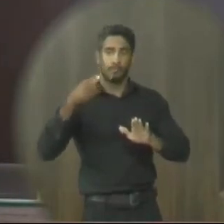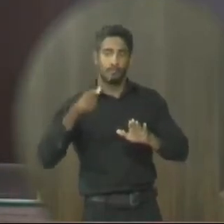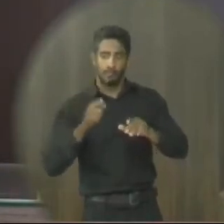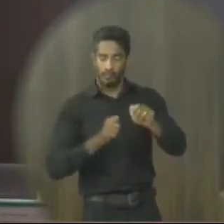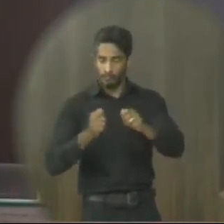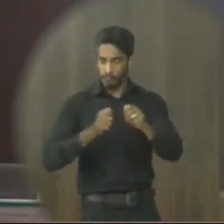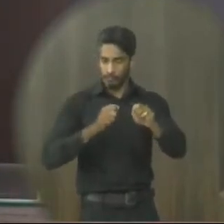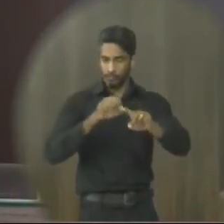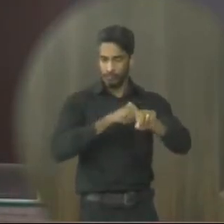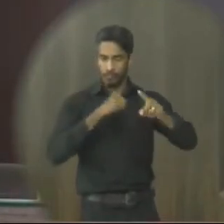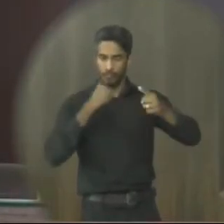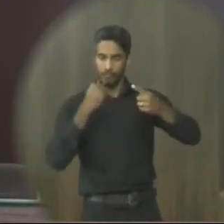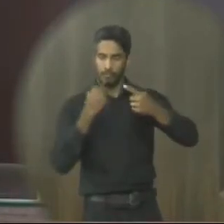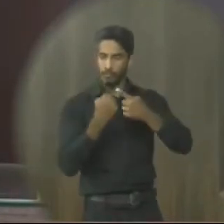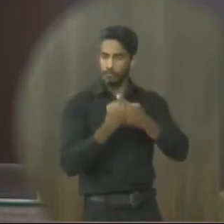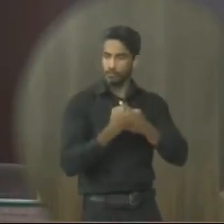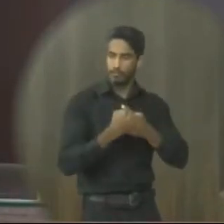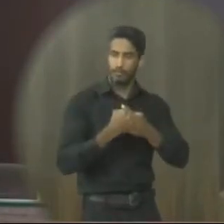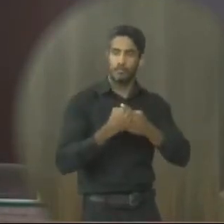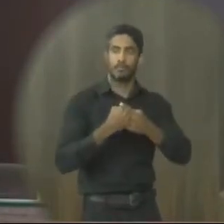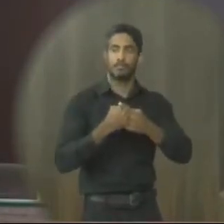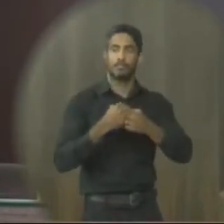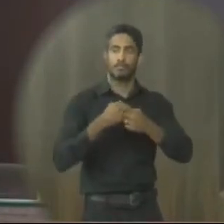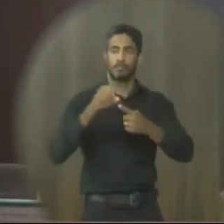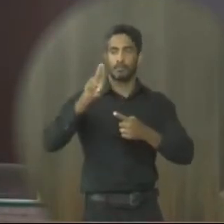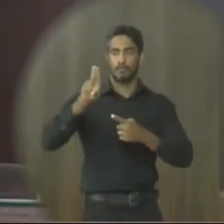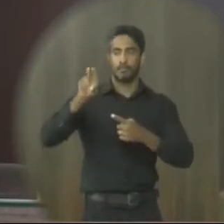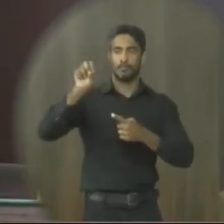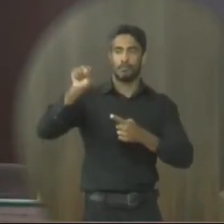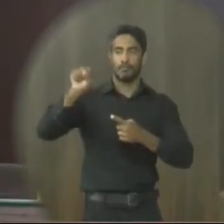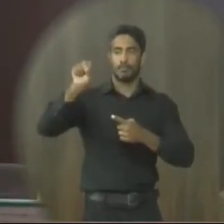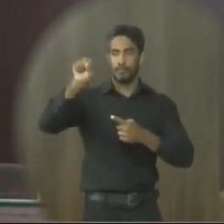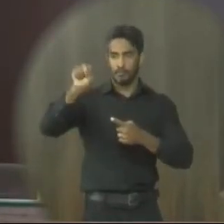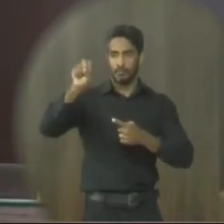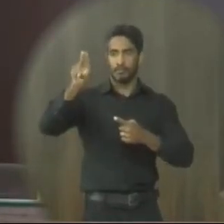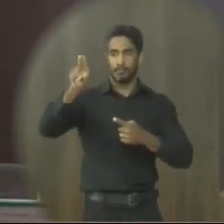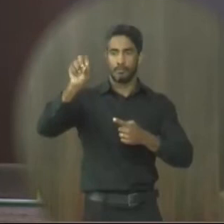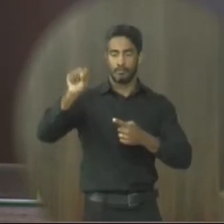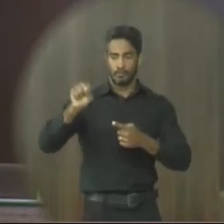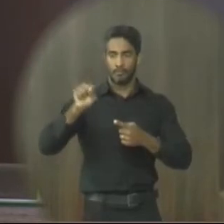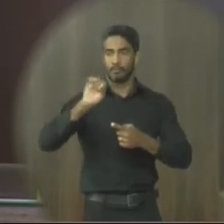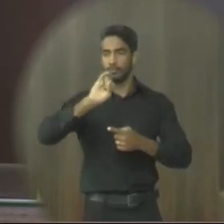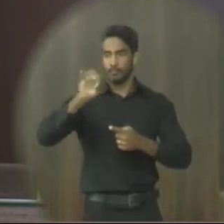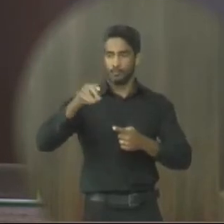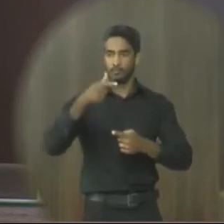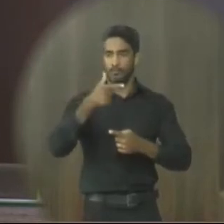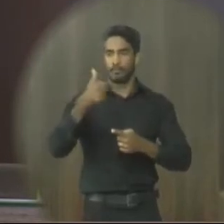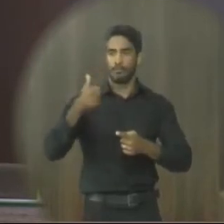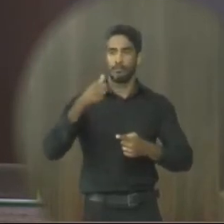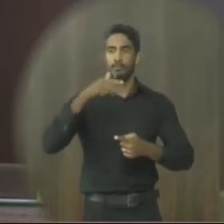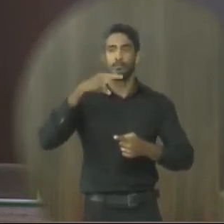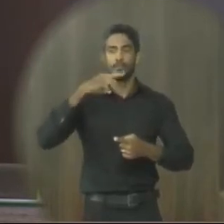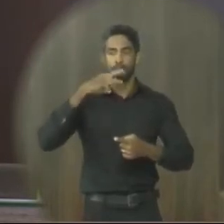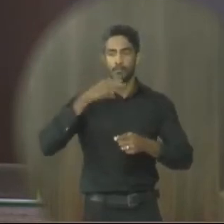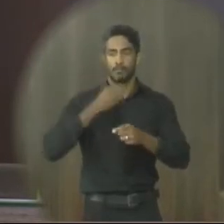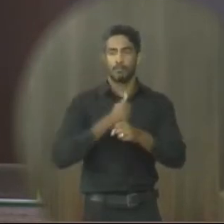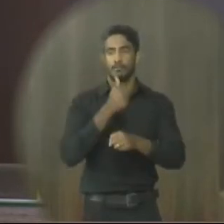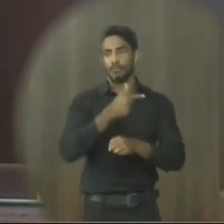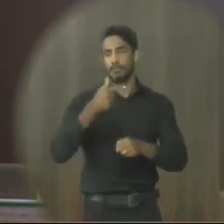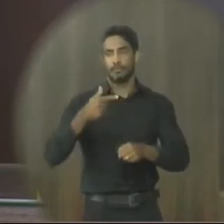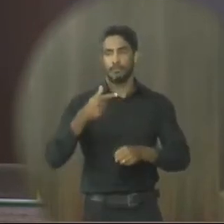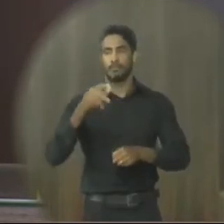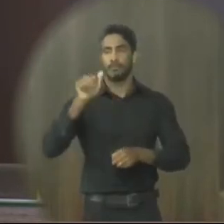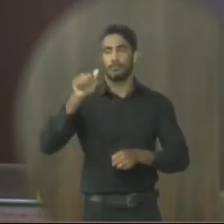do âmbito do Sistema Único de Saúde, SUS. Janaúba, 21 de março de 2022, Adalí Soares Cordeiro,